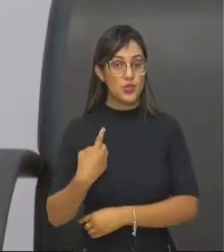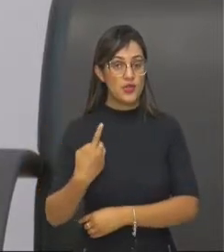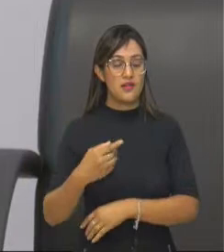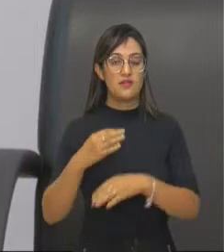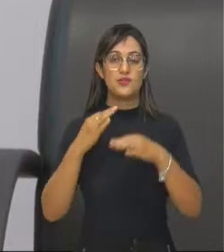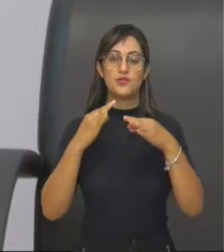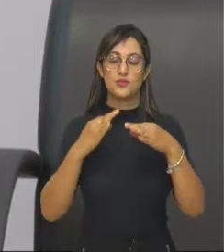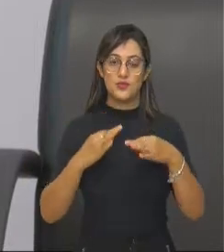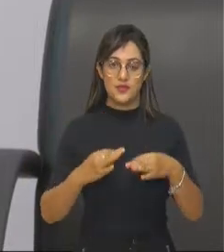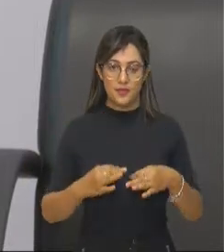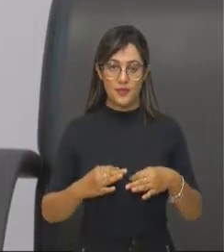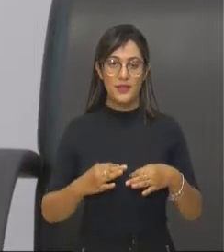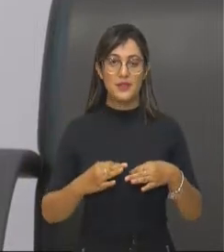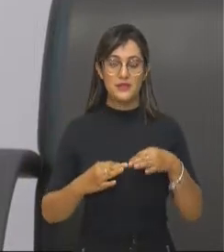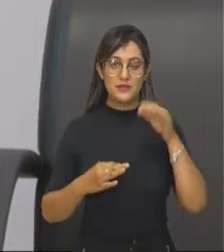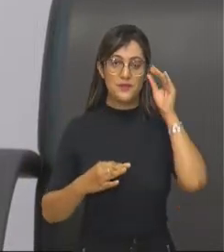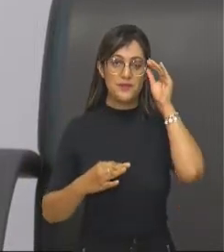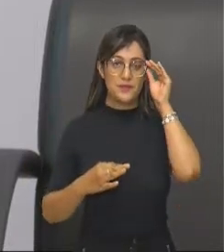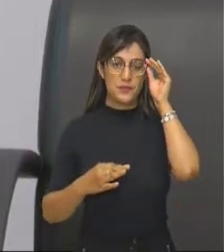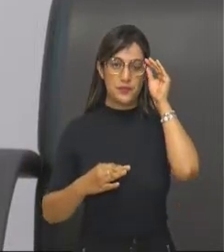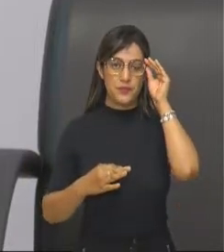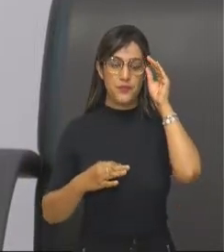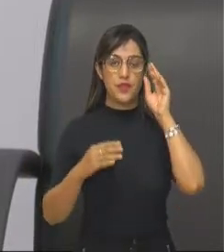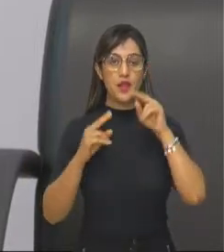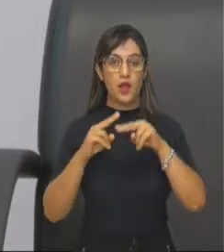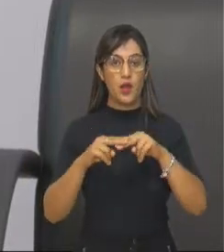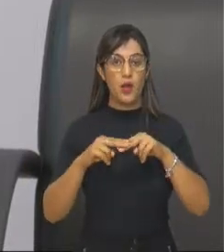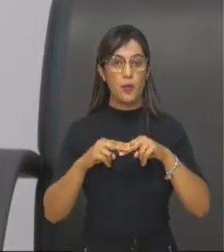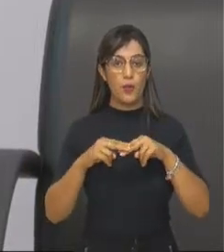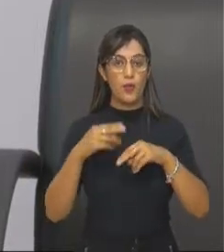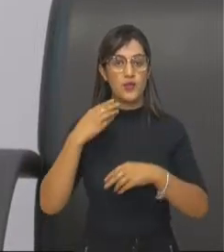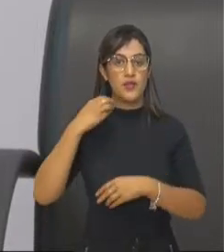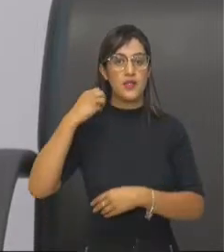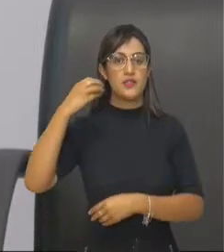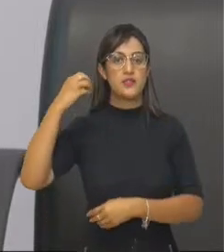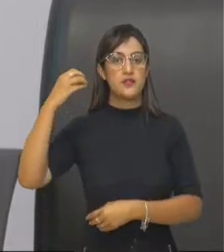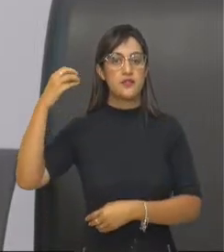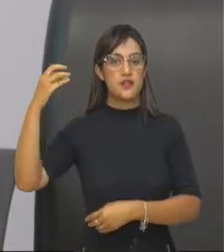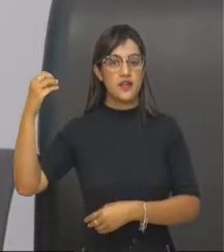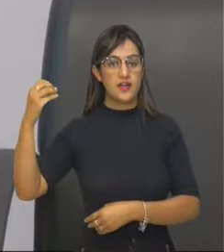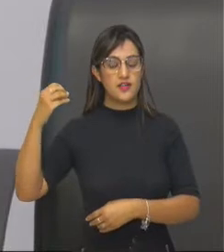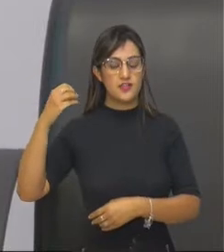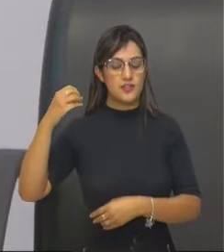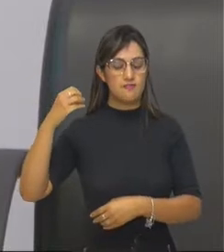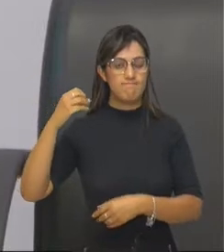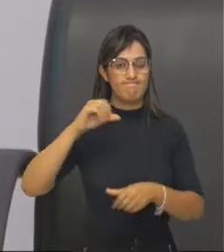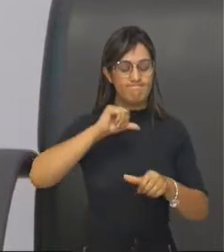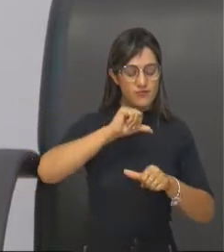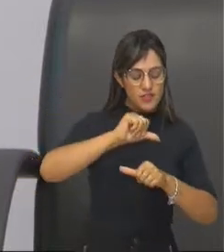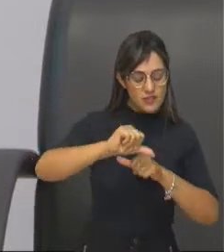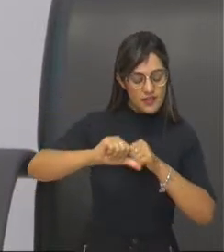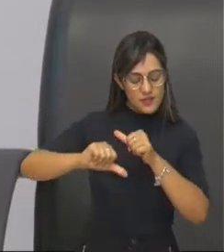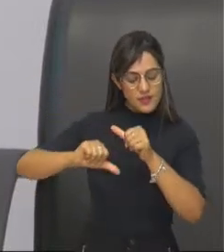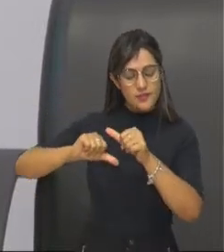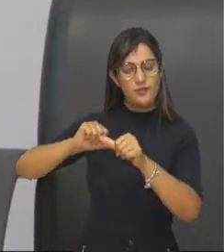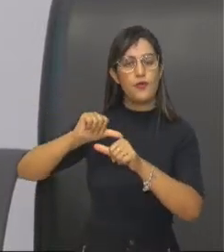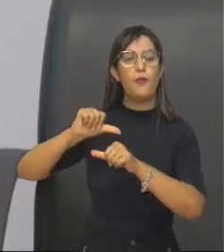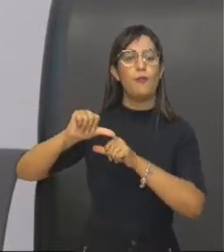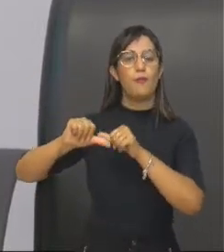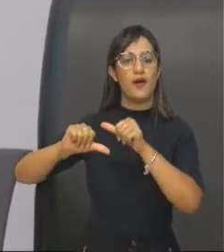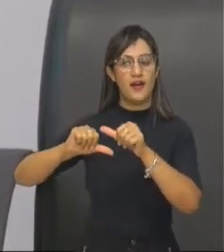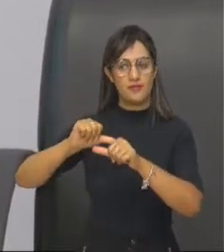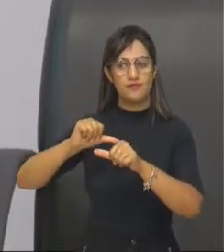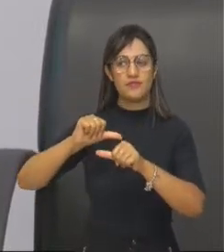justamente por conta dessa viagem que é ser, a se transformar, ser uma